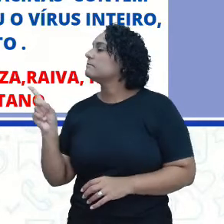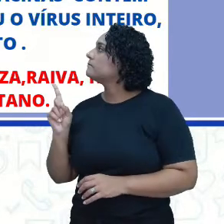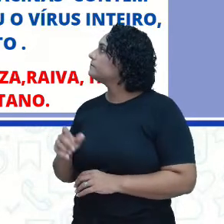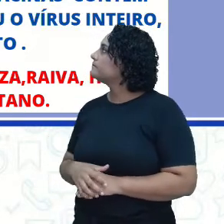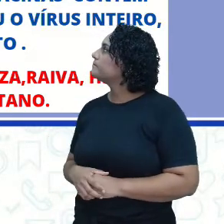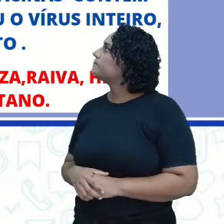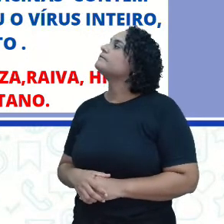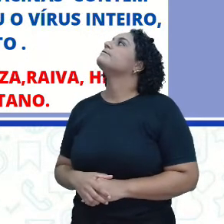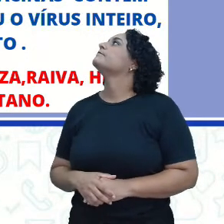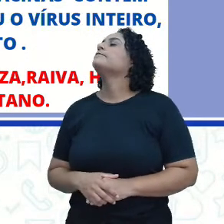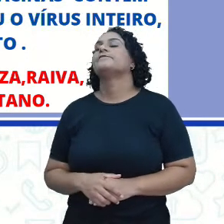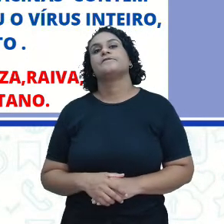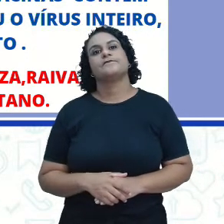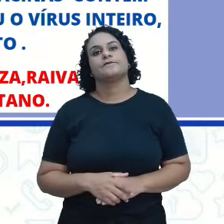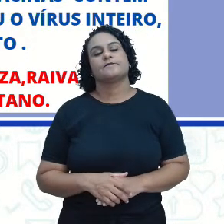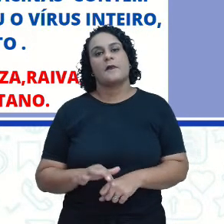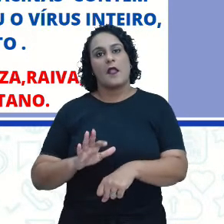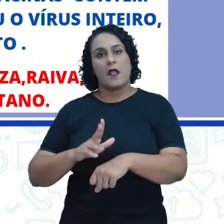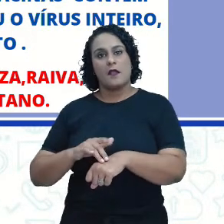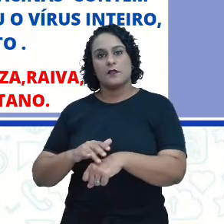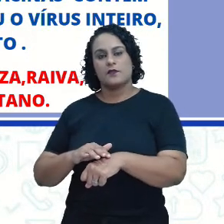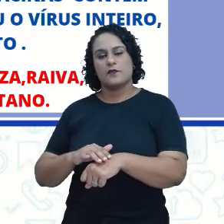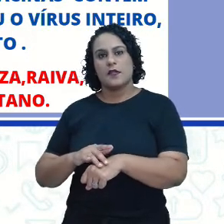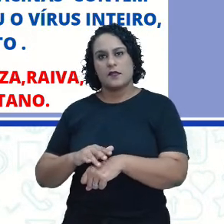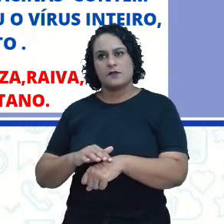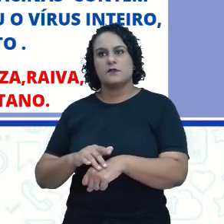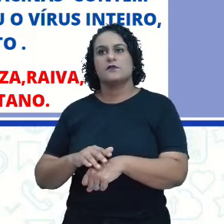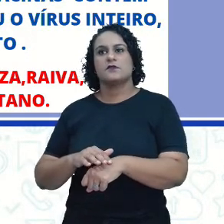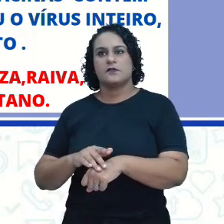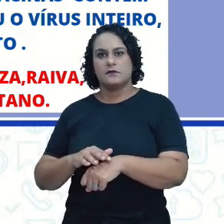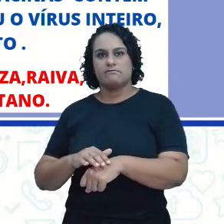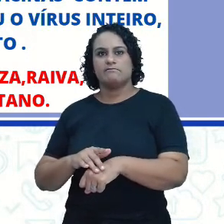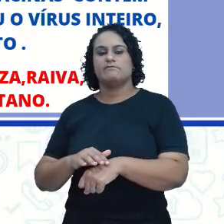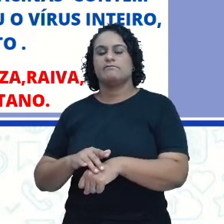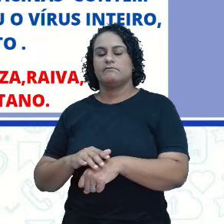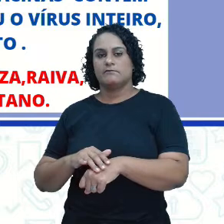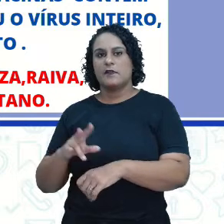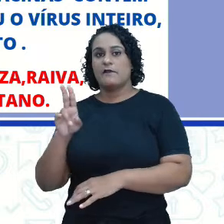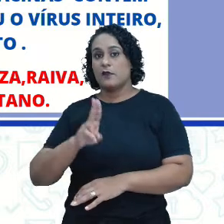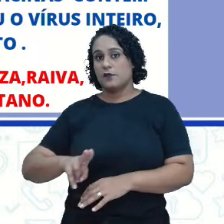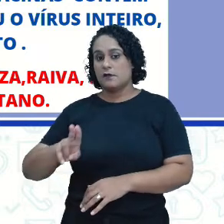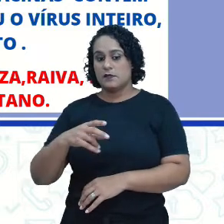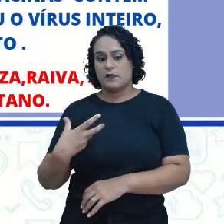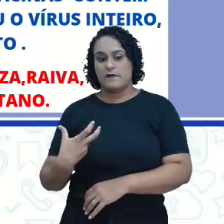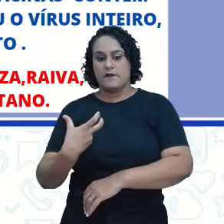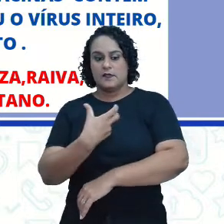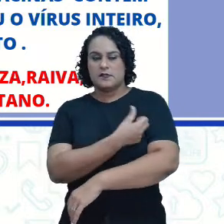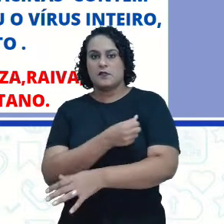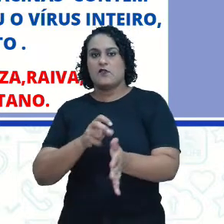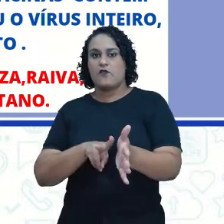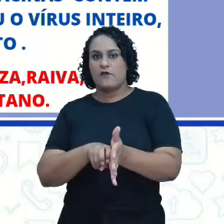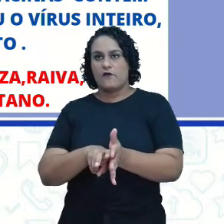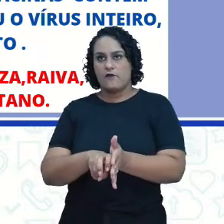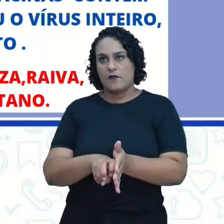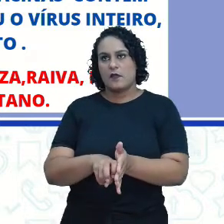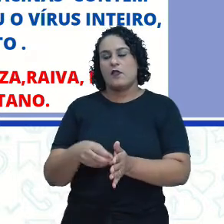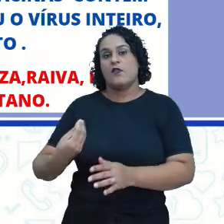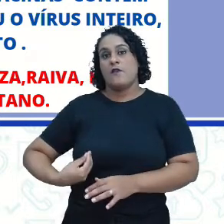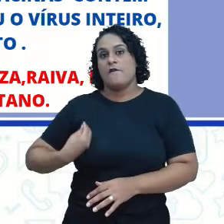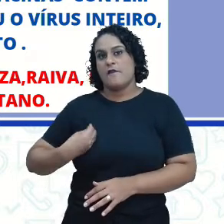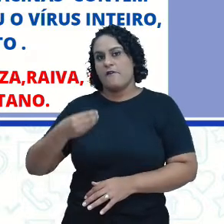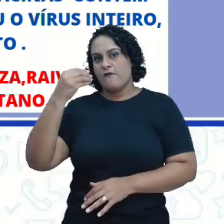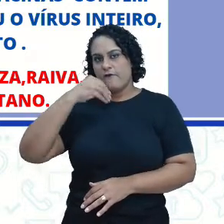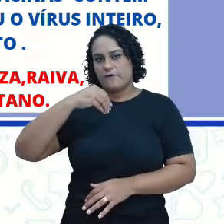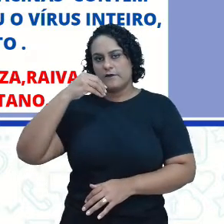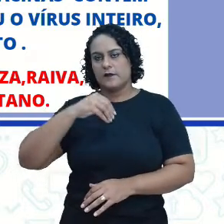doenças que são doenças, as doenças que a gente vai utilizar a vacina com vírus vivo atenuado,